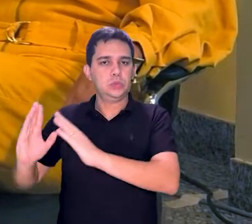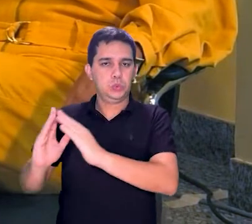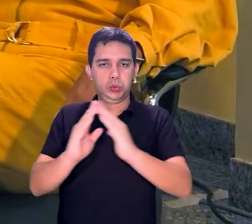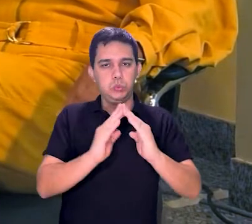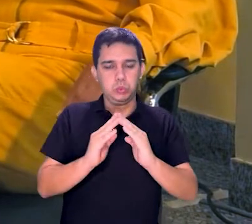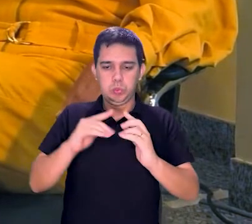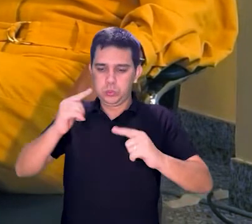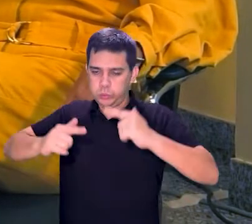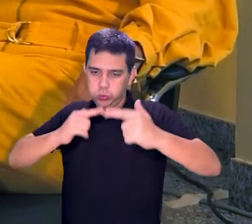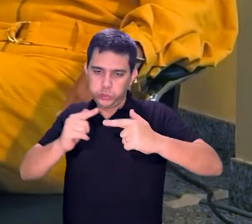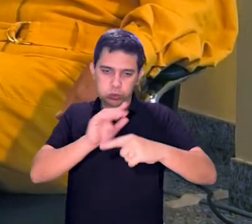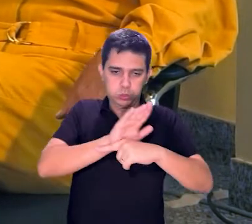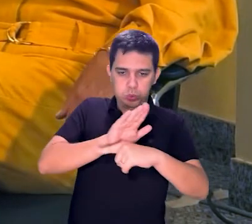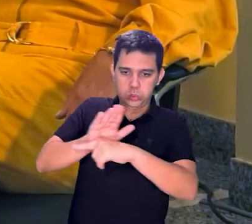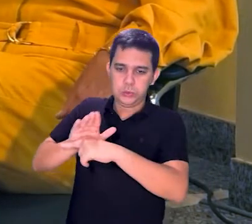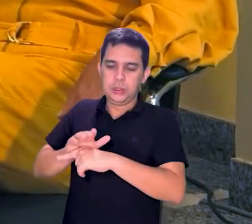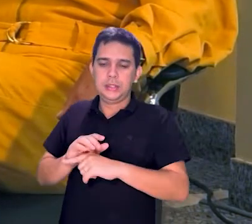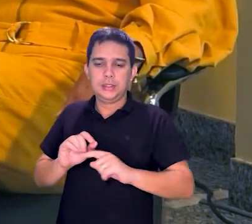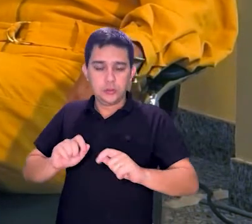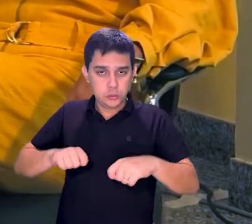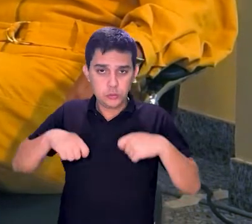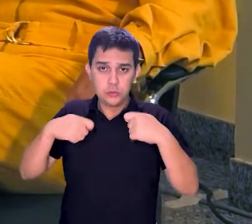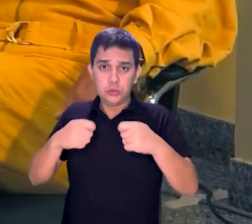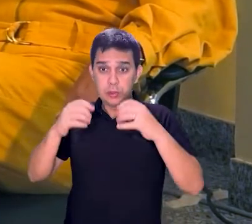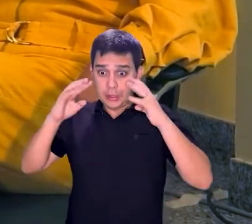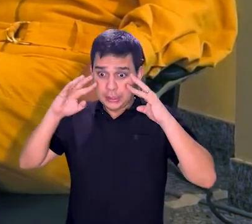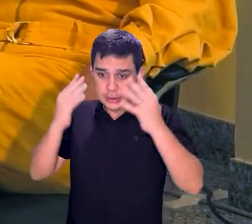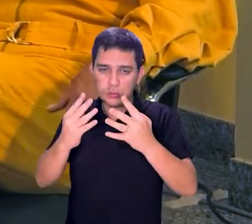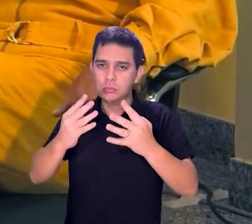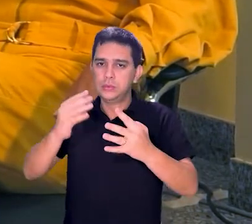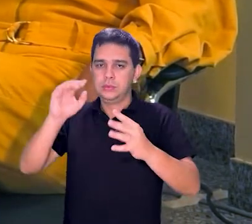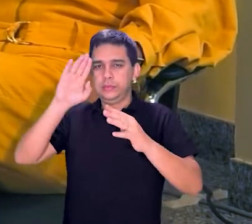que exigiu a minha atenção maior.